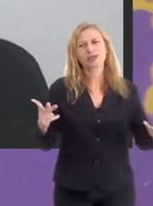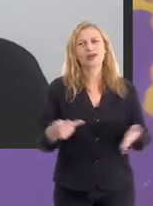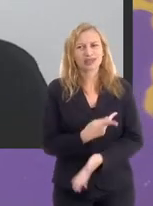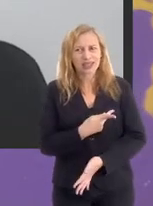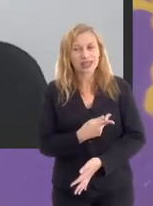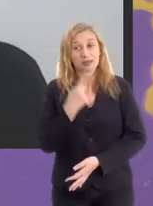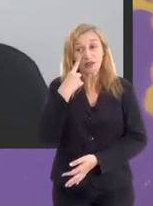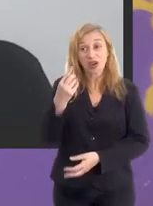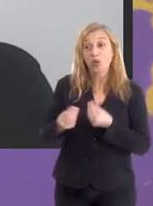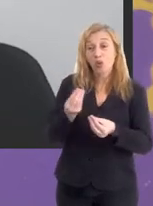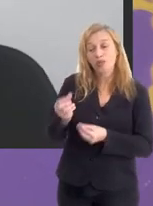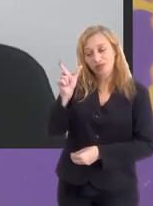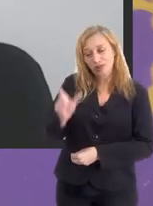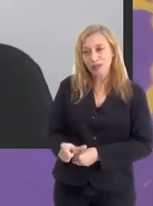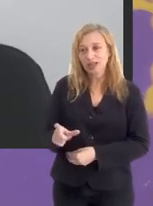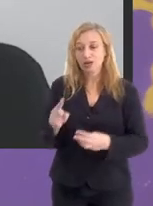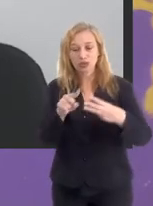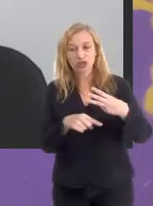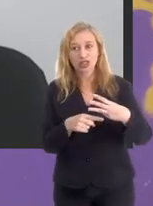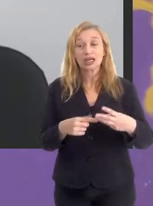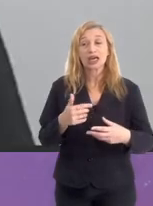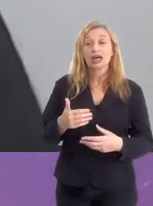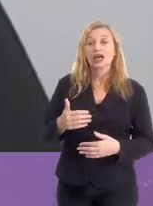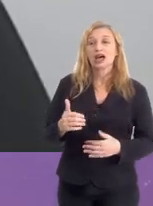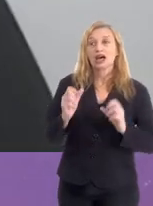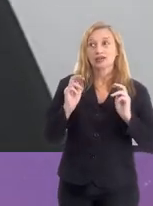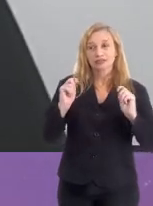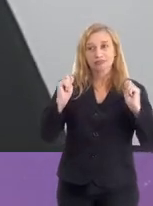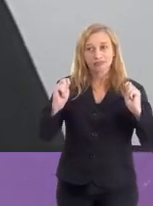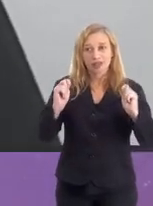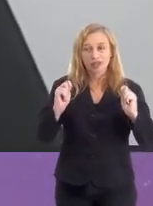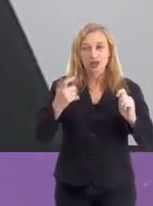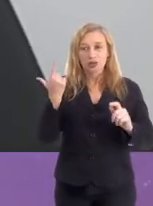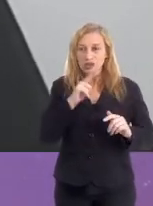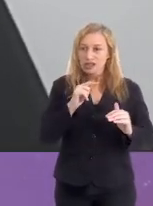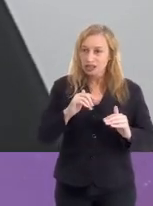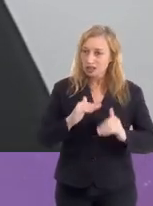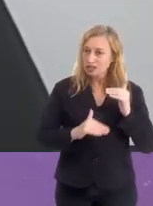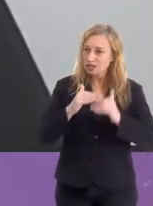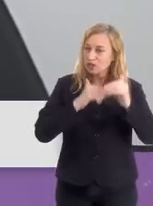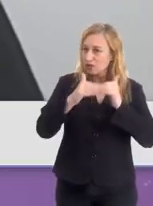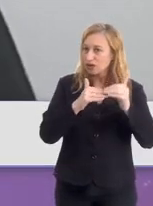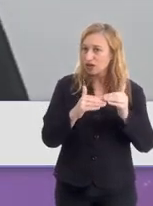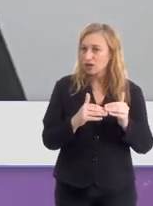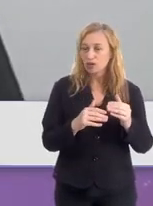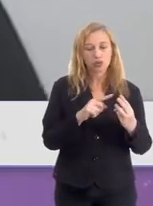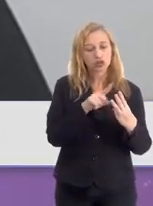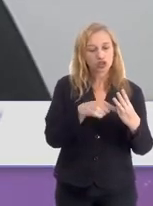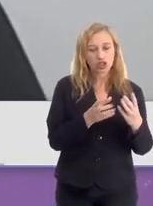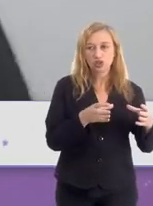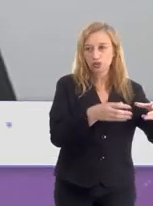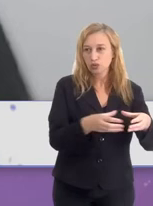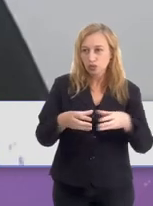muita coisa depois disso né para gente ver como é que vão se comportar esses três Tomara que sugam né Bahia também né sem